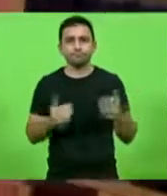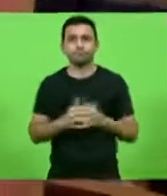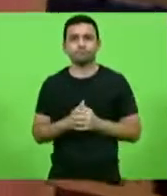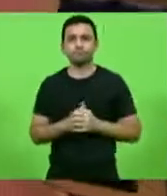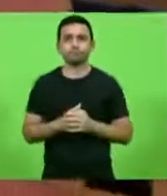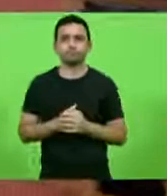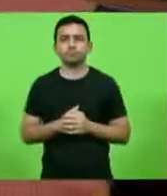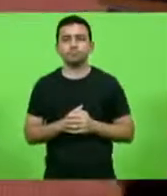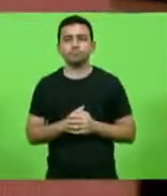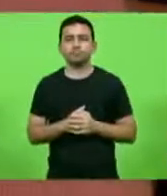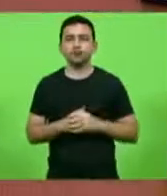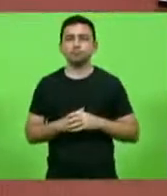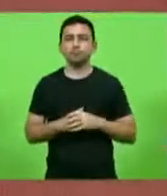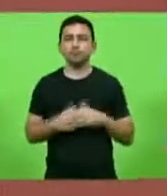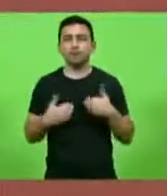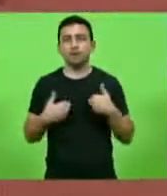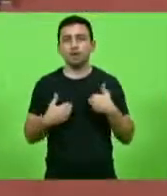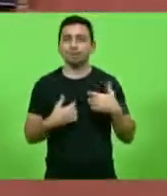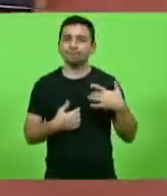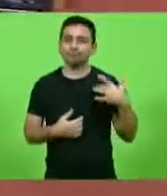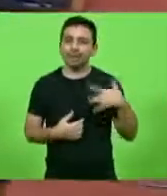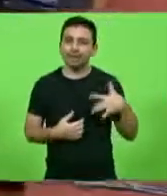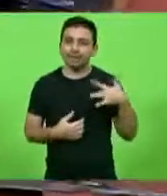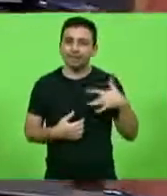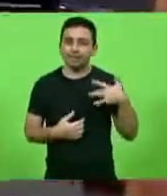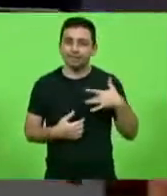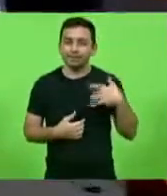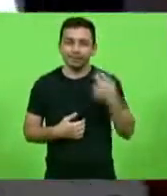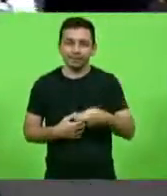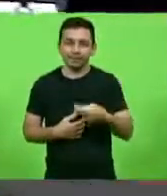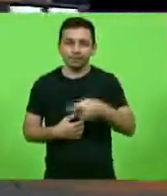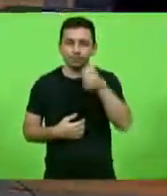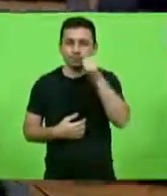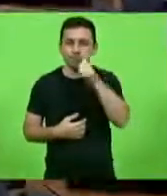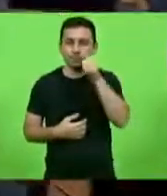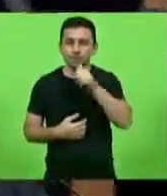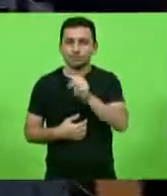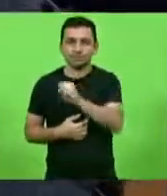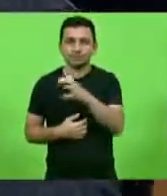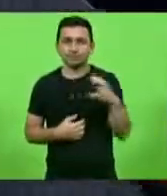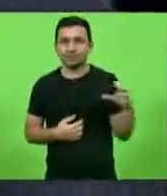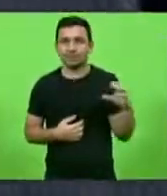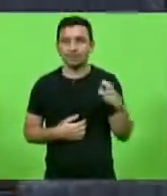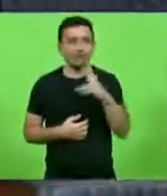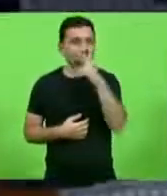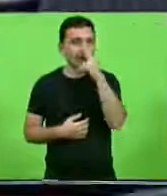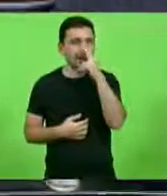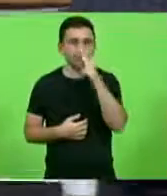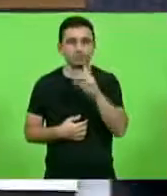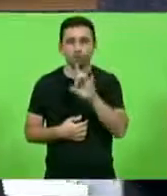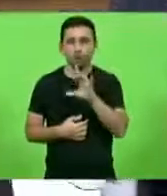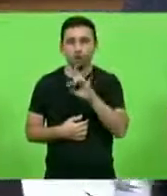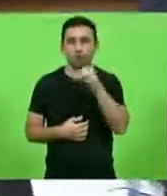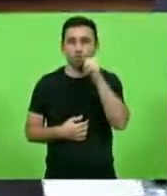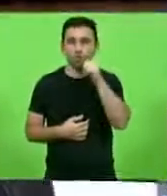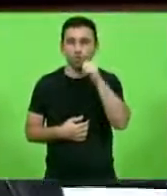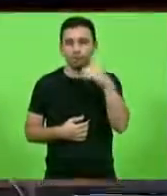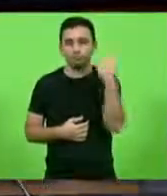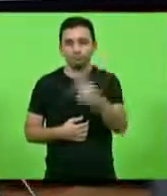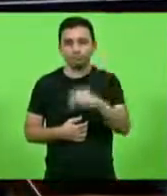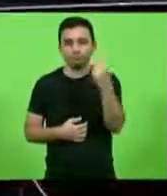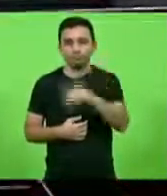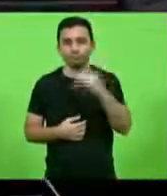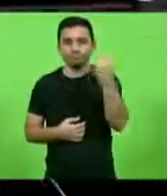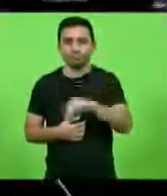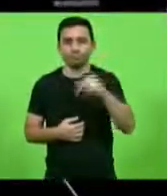cada vez mais eu tenho pena das mulheres em Santa Catarina, porque parece que é só elas que apanham na cara todos os dias.